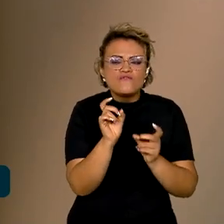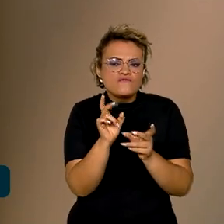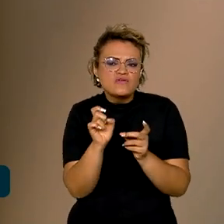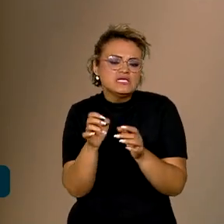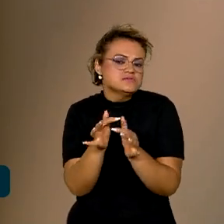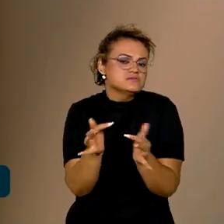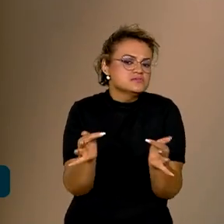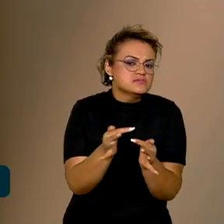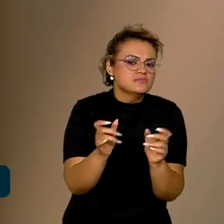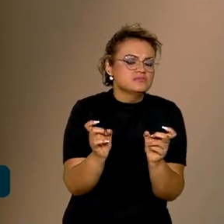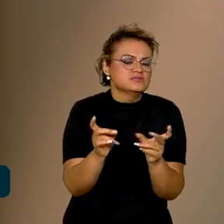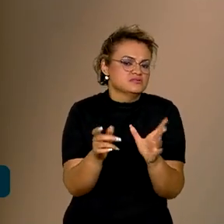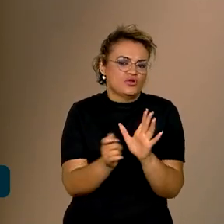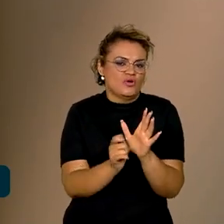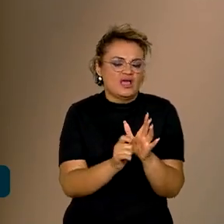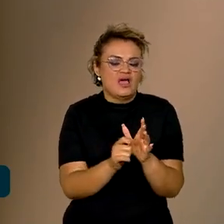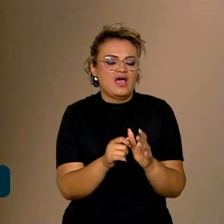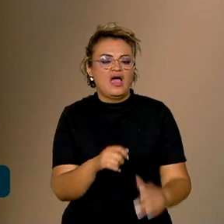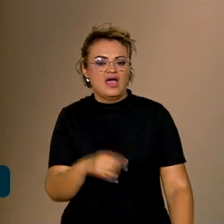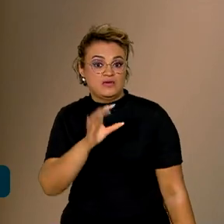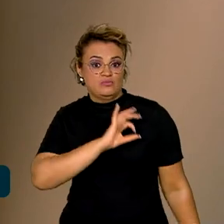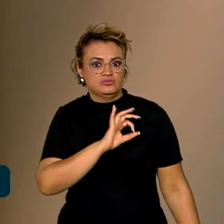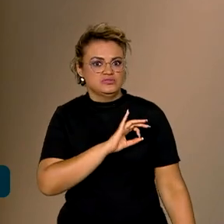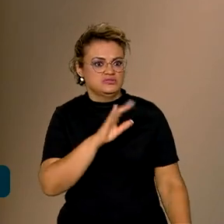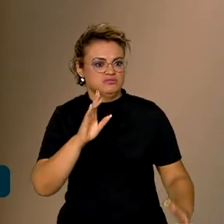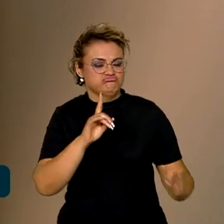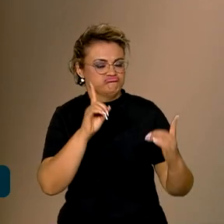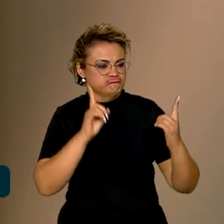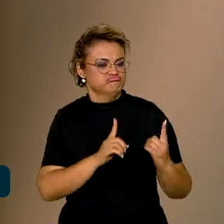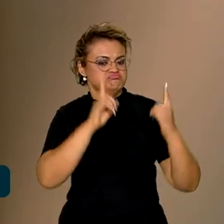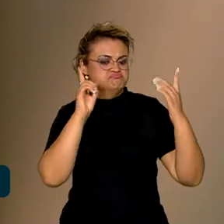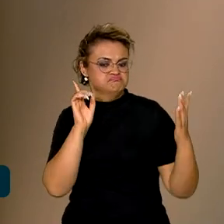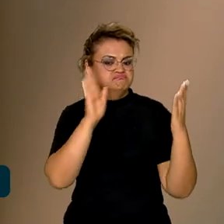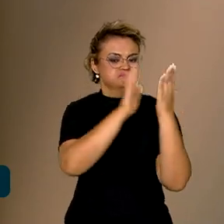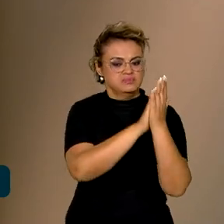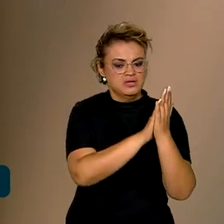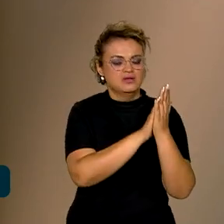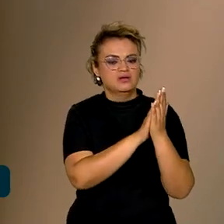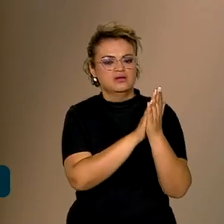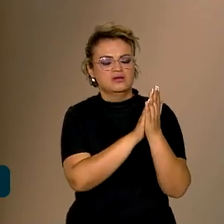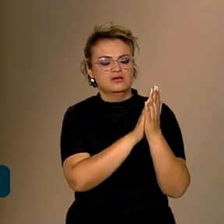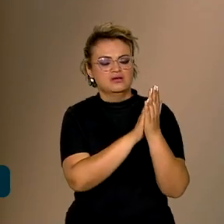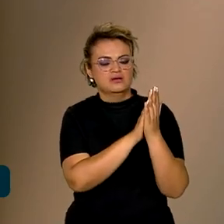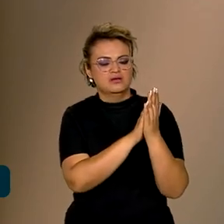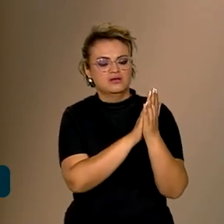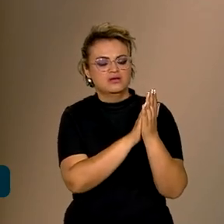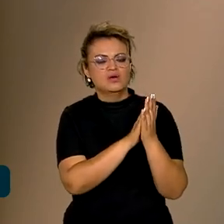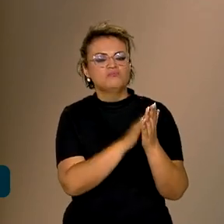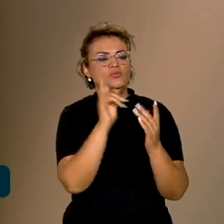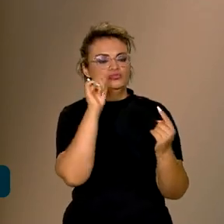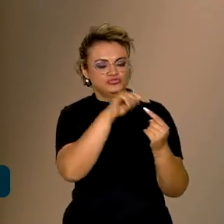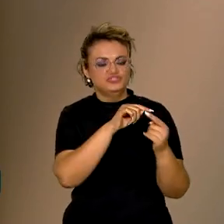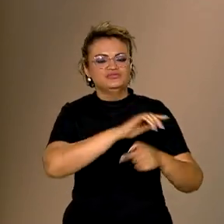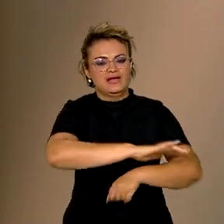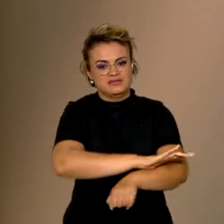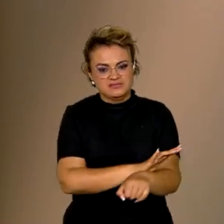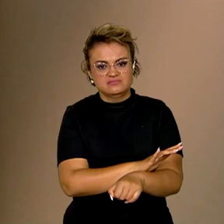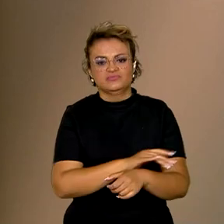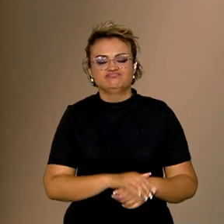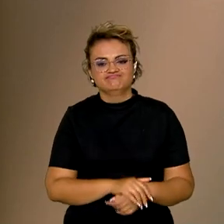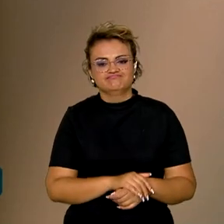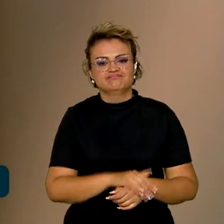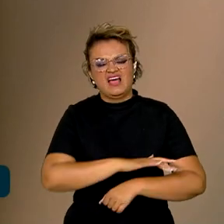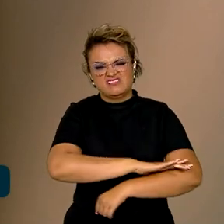traficante, né? E a gente sabe que essas abordagens acontecem muitas vezes, de fato, com o viés racial, por viés